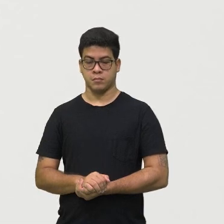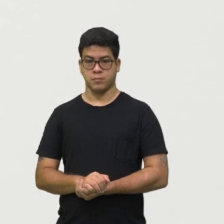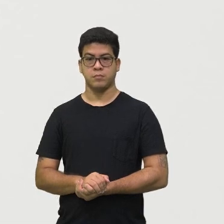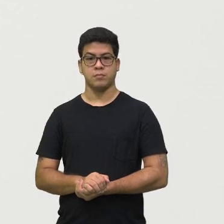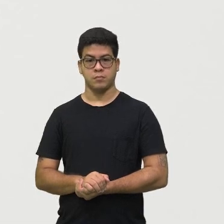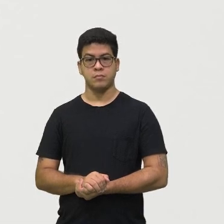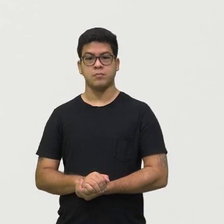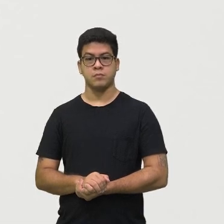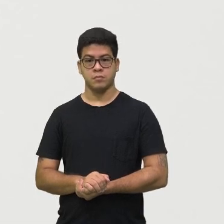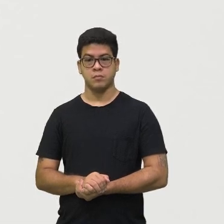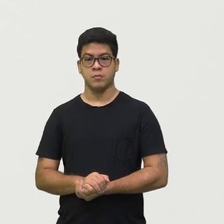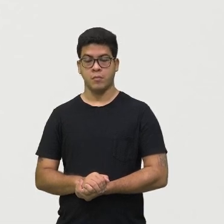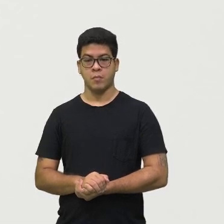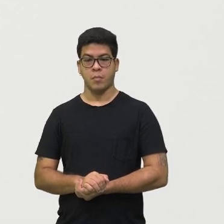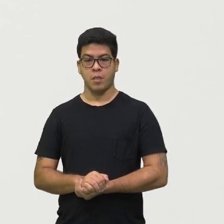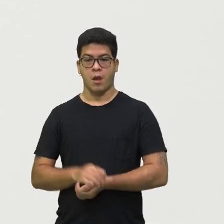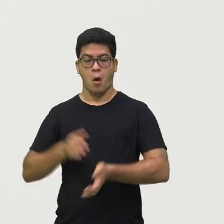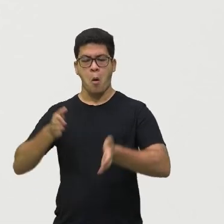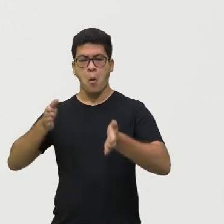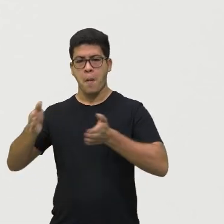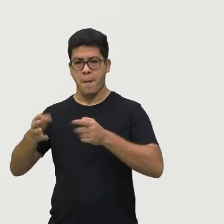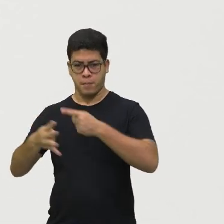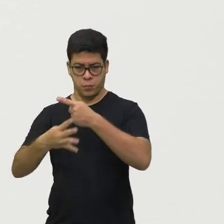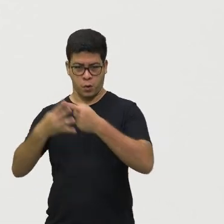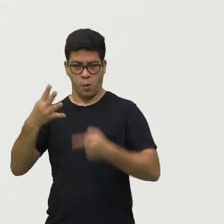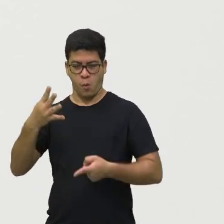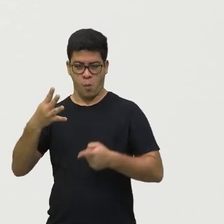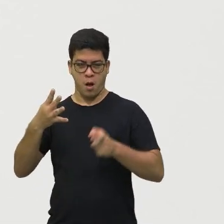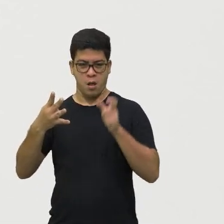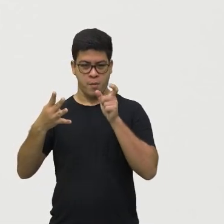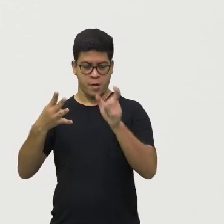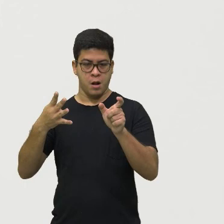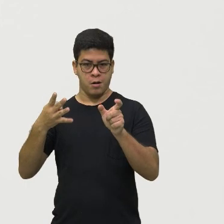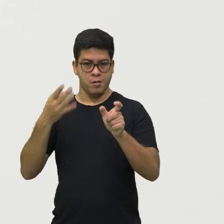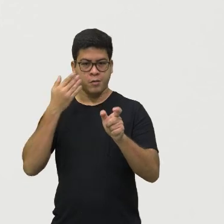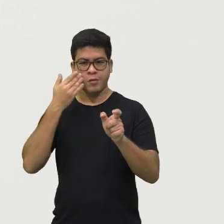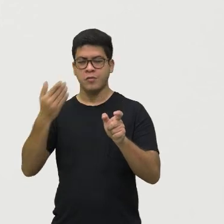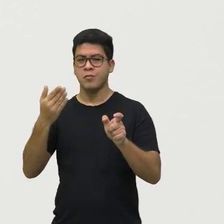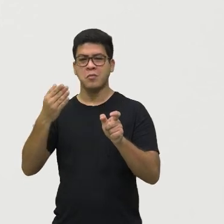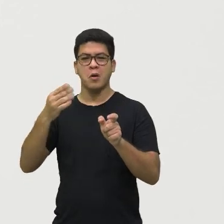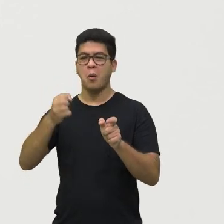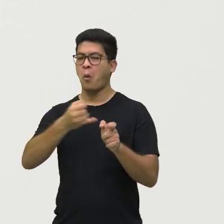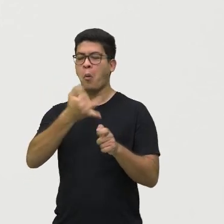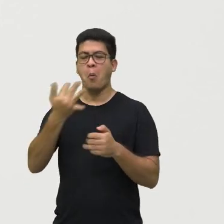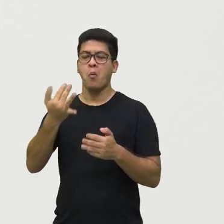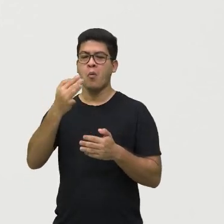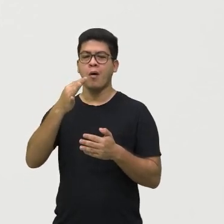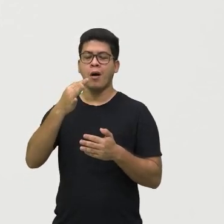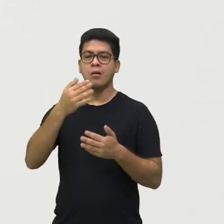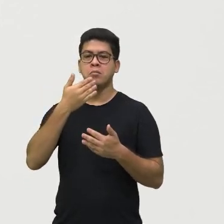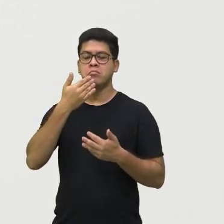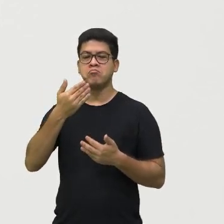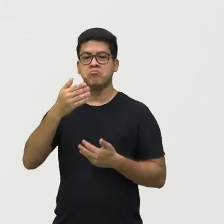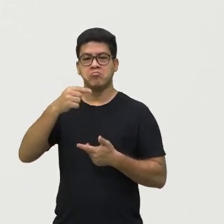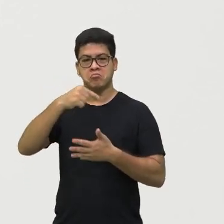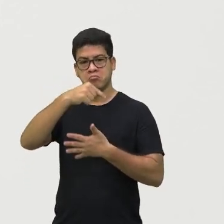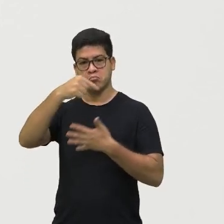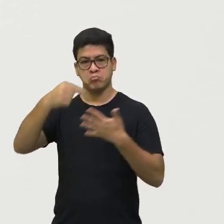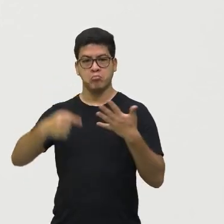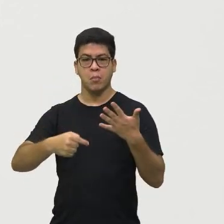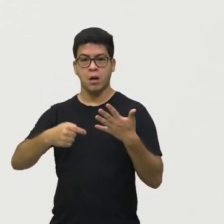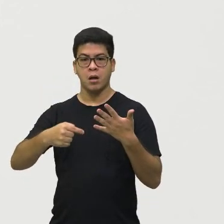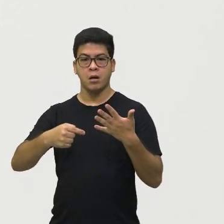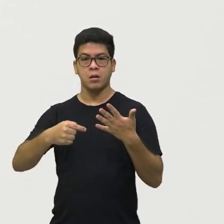Então, olha só, repouso, força elétrica cinética. Vamos ver aqui qual é a opção que a gente vai marcar.